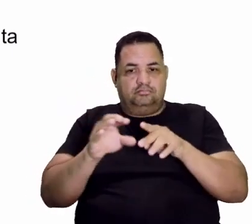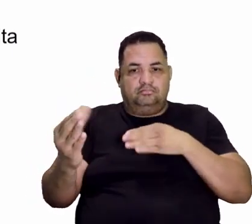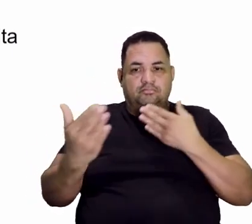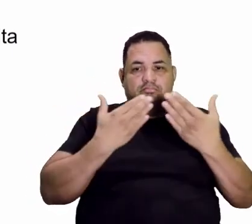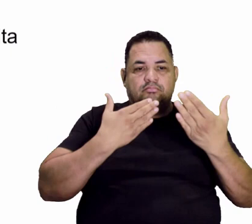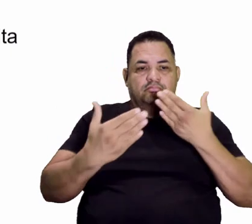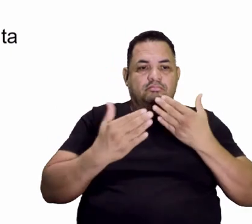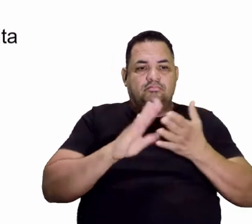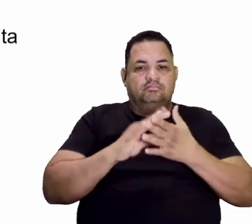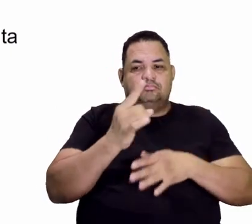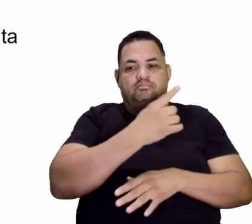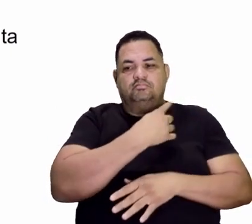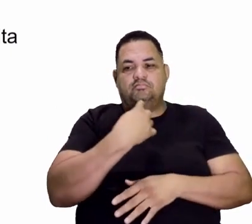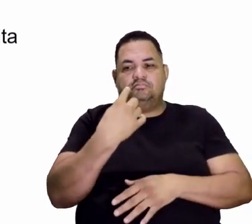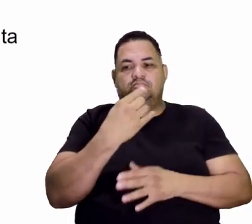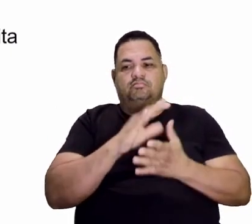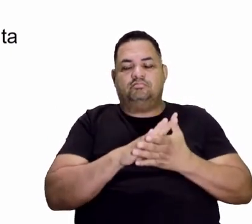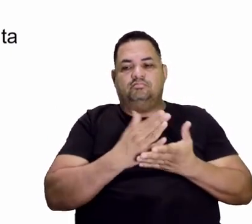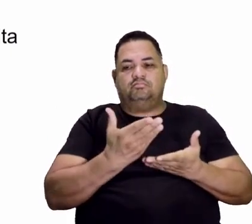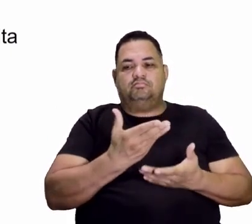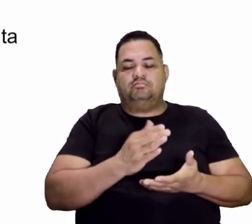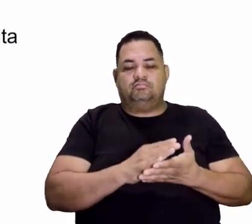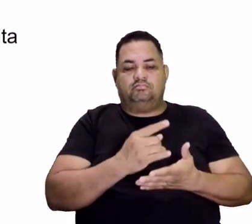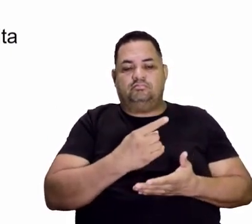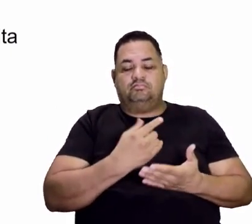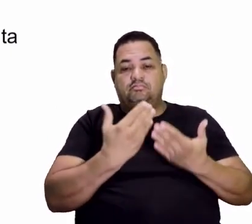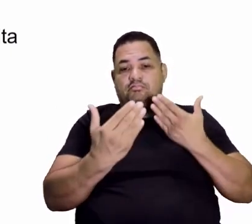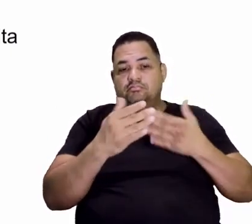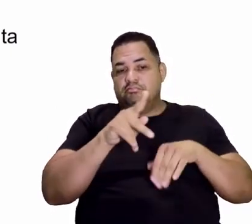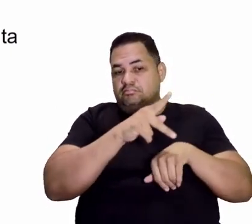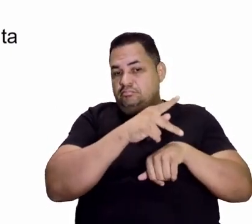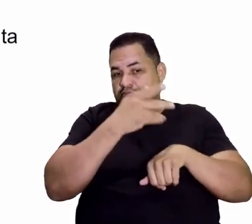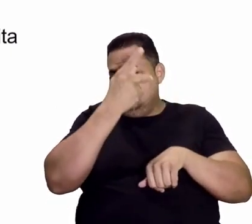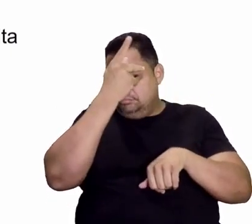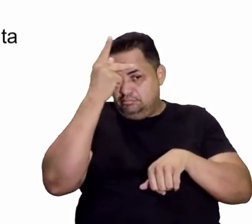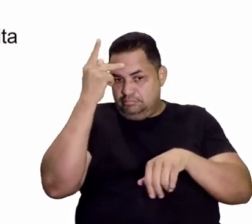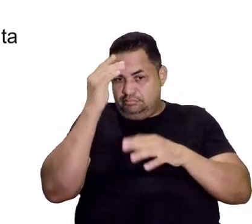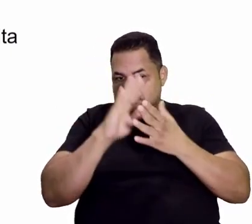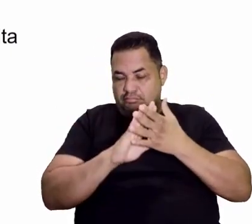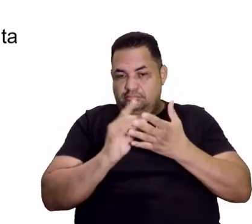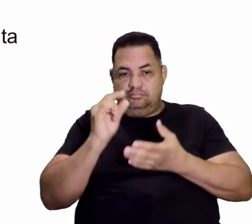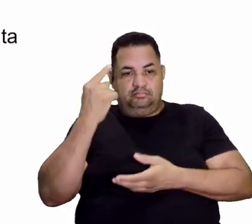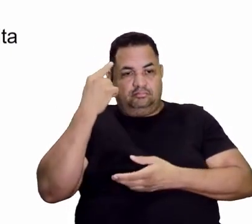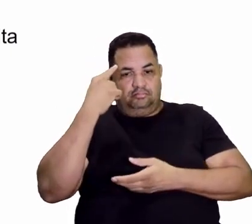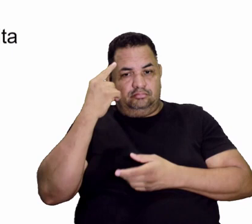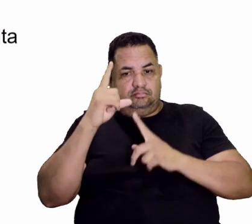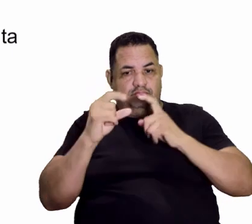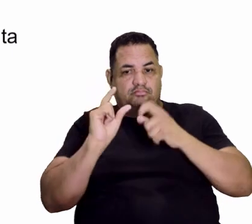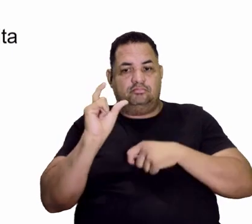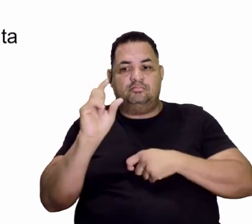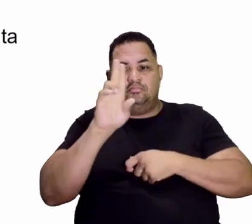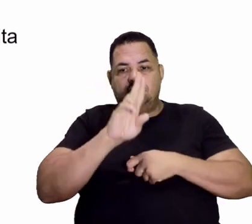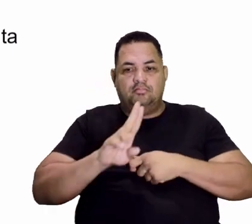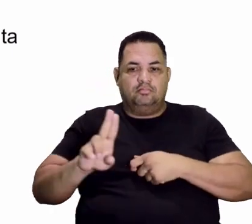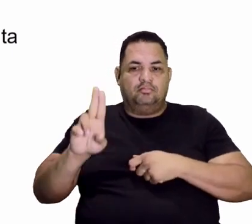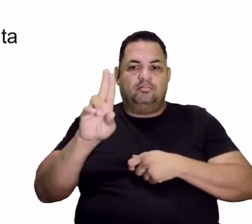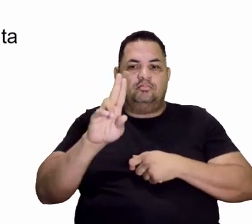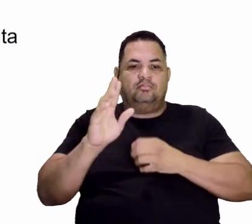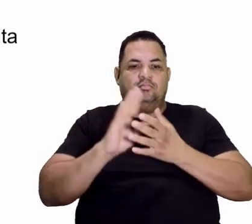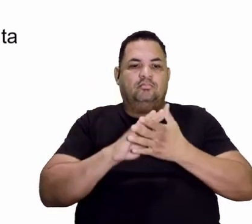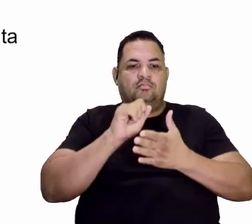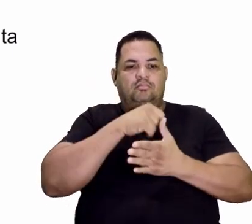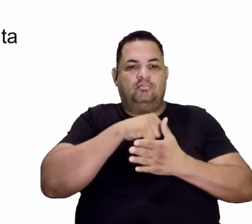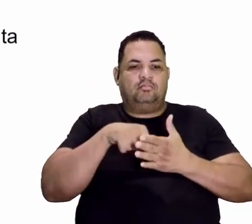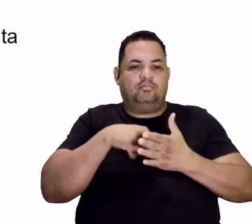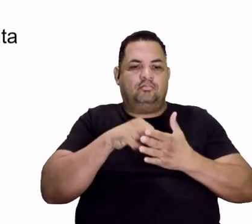estabelecer diálogos com nossos semelhantes. Além disso, é uma expressão do pensamento pela palavra,